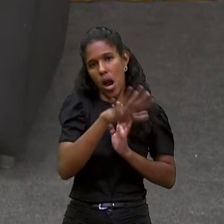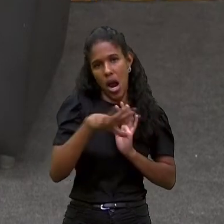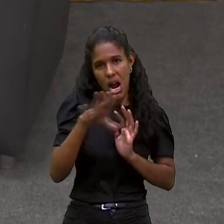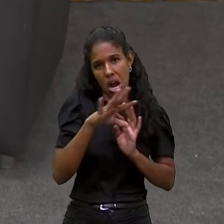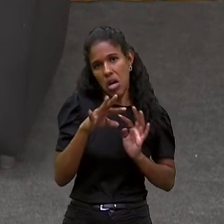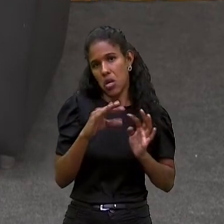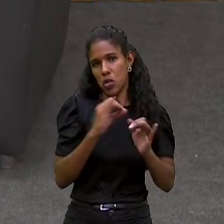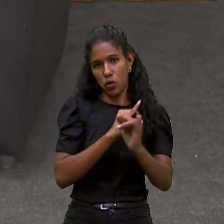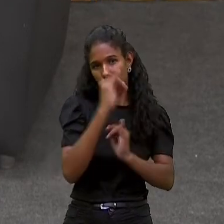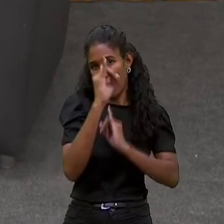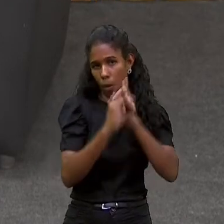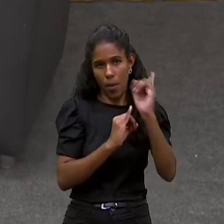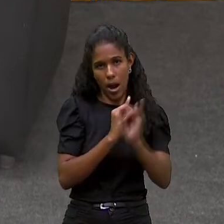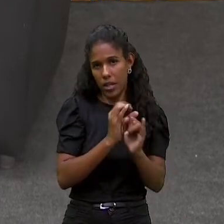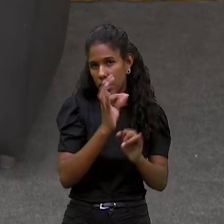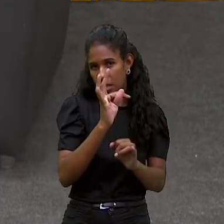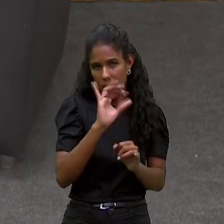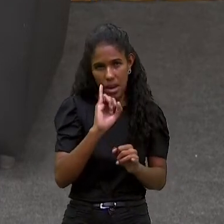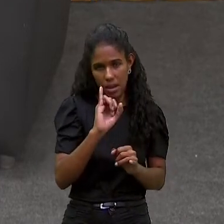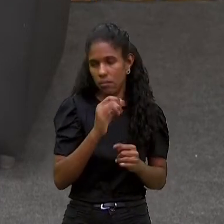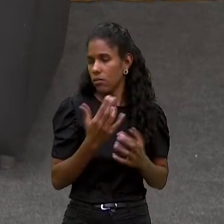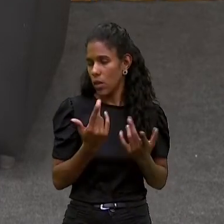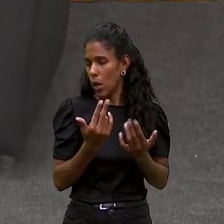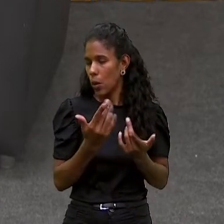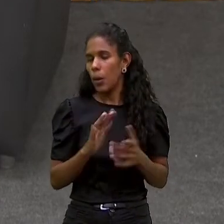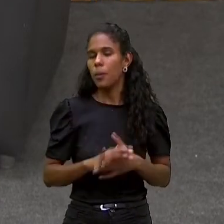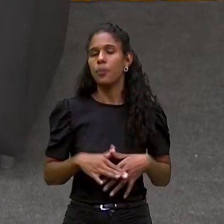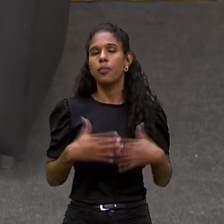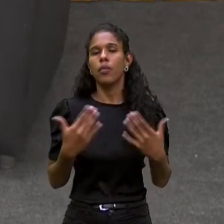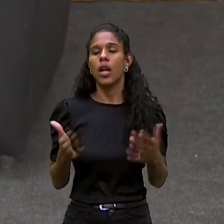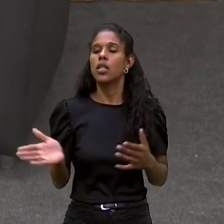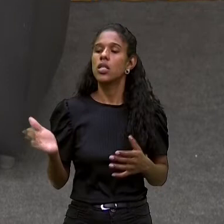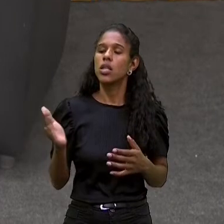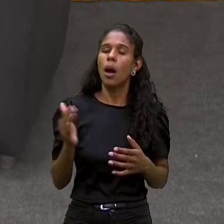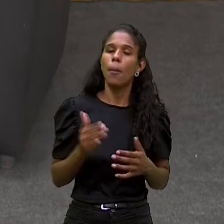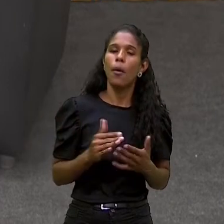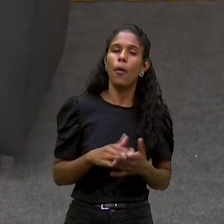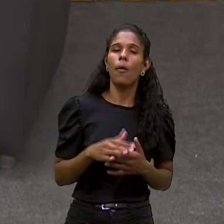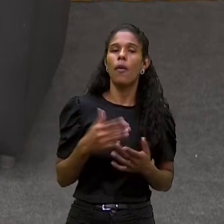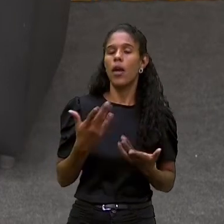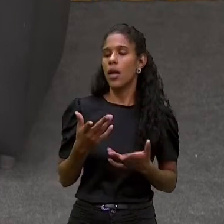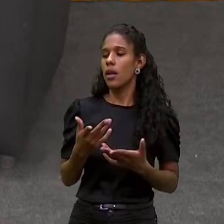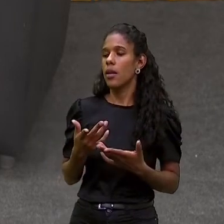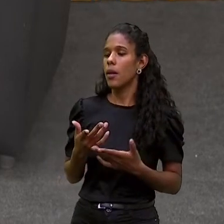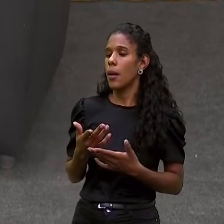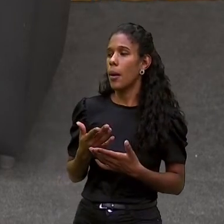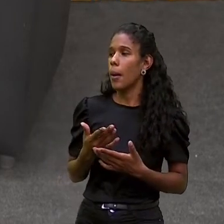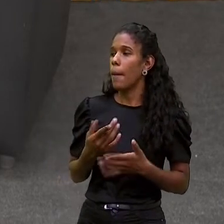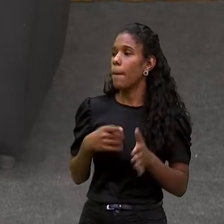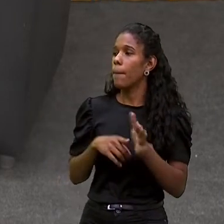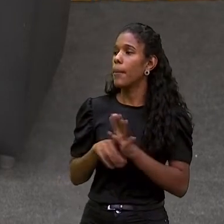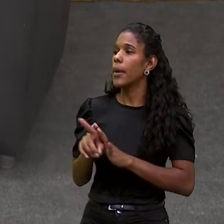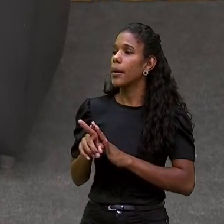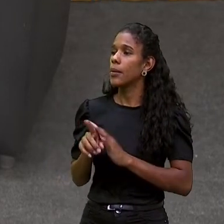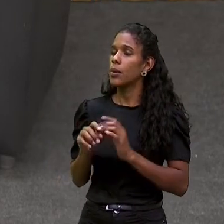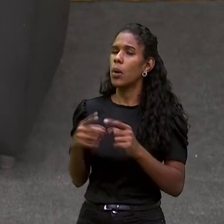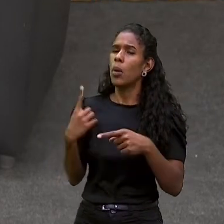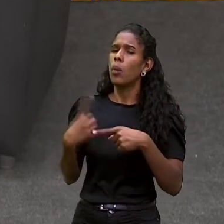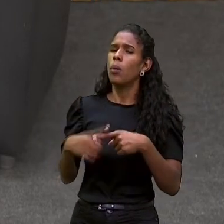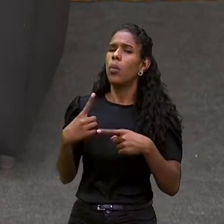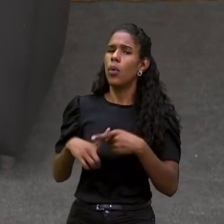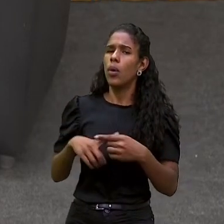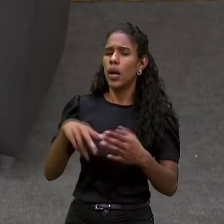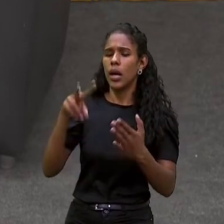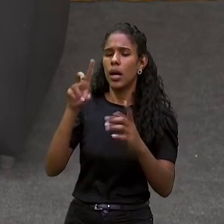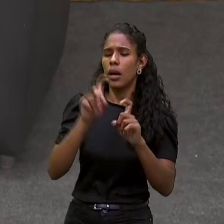interferir no resultado da pesquisa. Porque, olha, a leitura no computador é pior porque eu não consigo